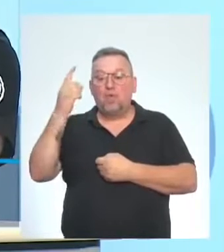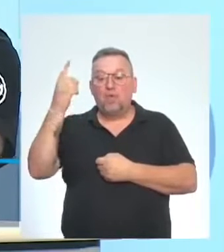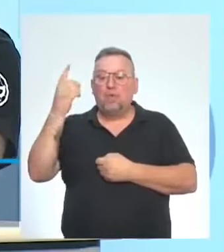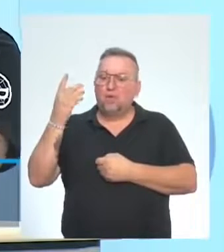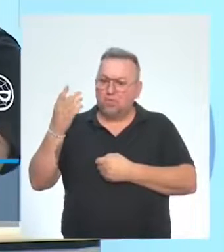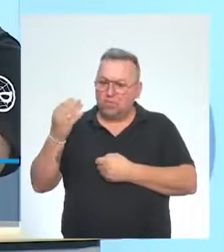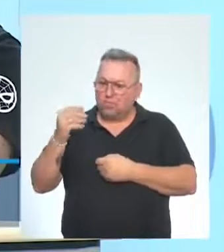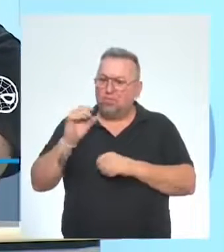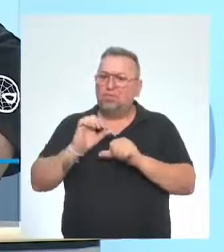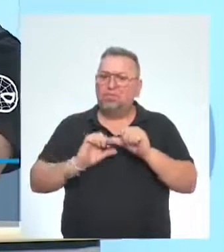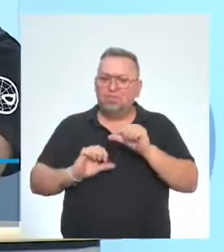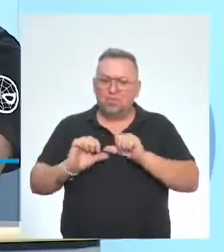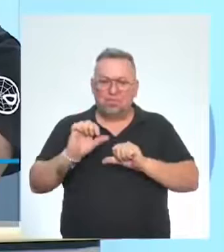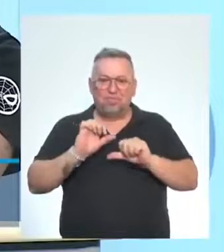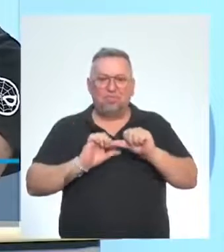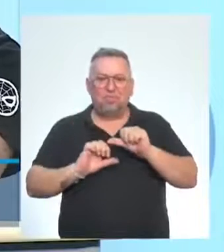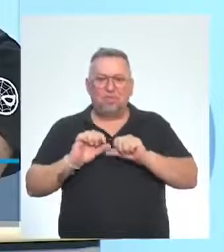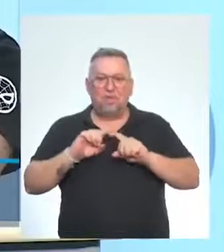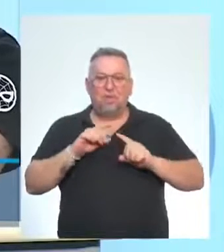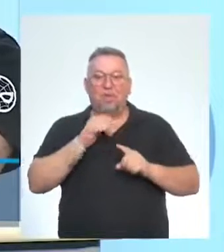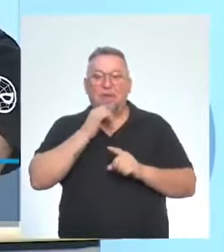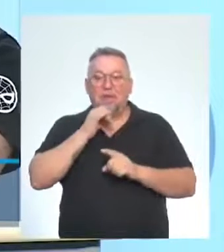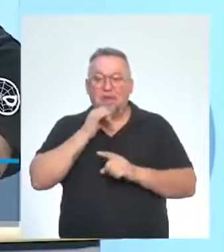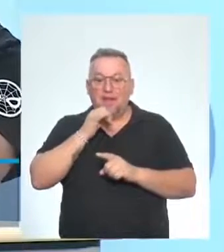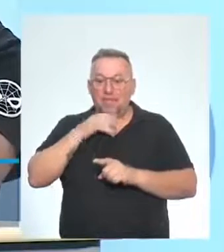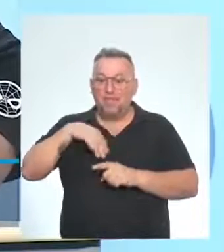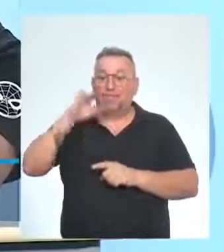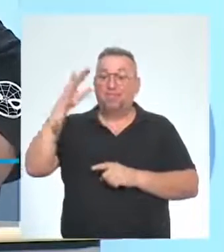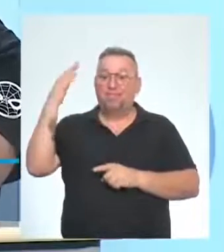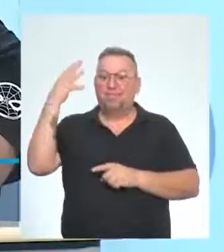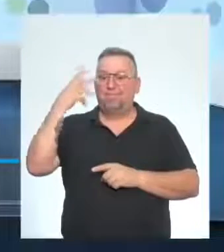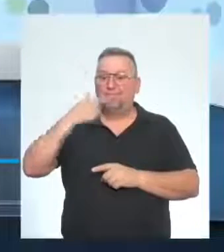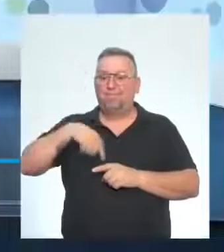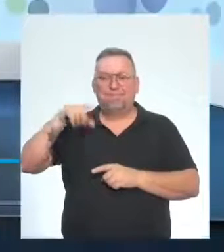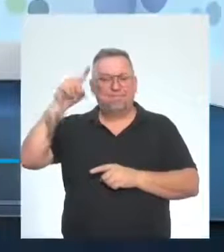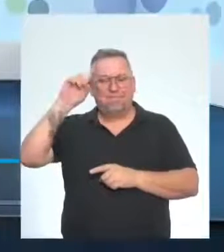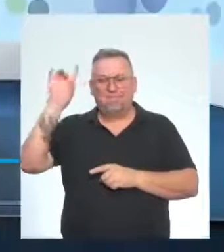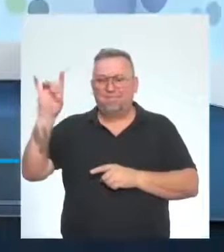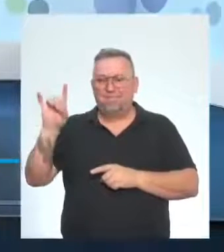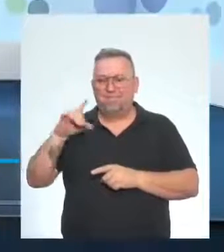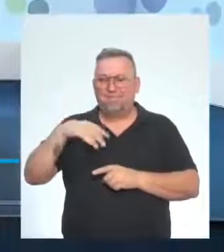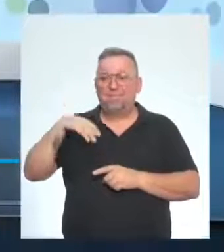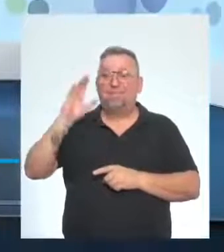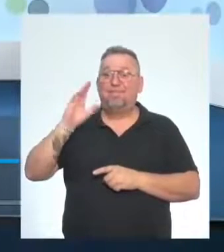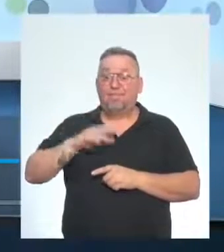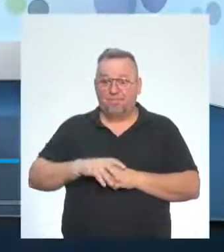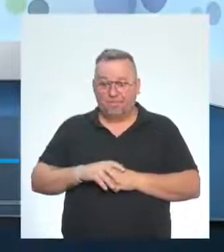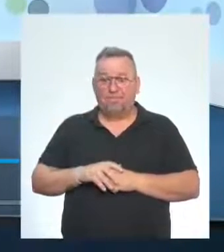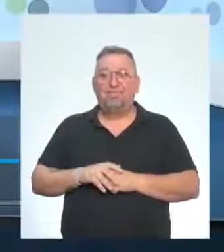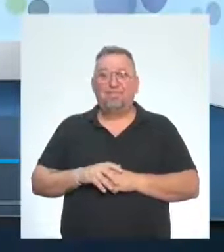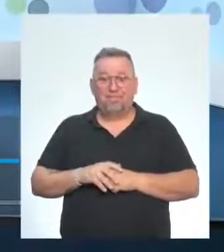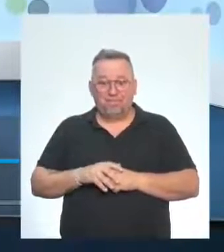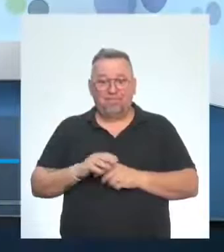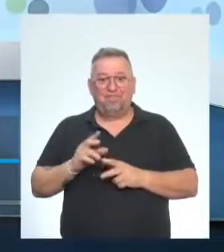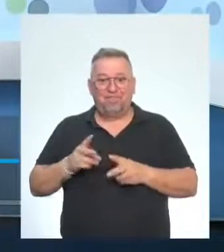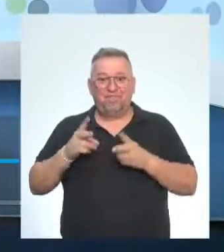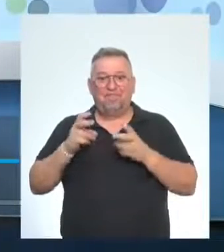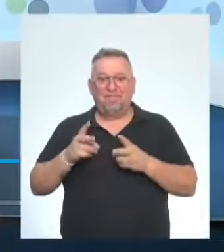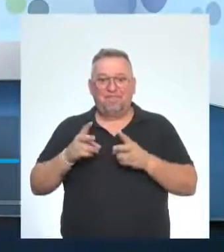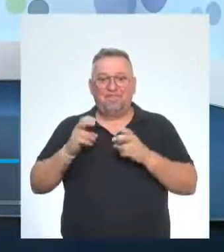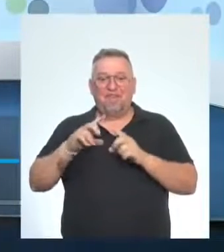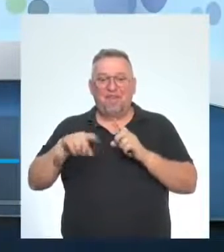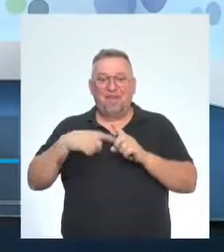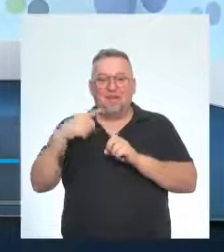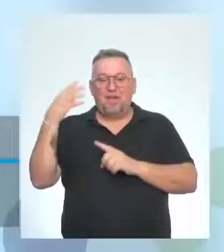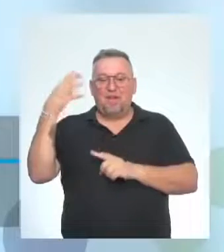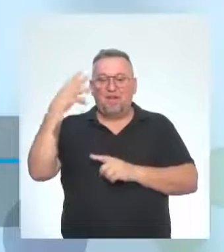né? Ainda bem, né? Que nem, por Oh, exemplo, eu fico mais bonito a cada dia que a gente passa, né? A gente percebe. vai evoluindo, né? O professor Jonas fica mais